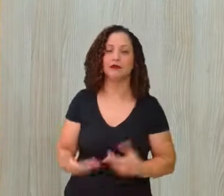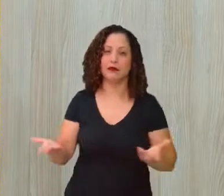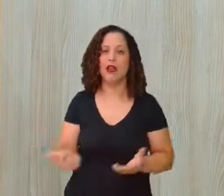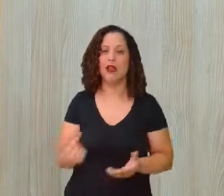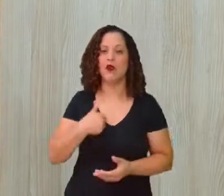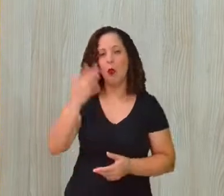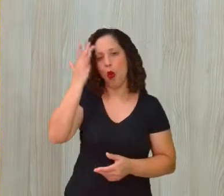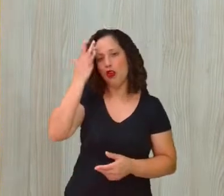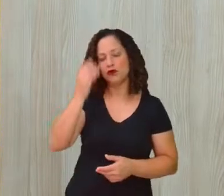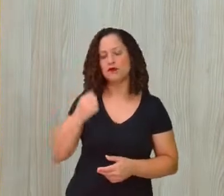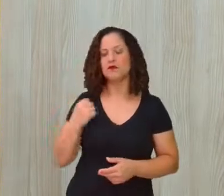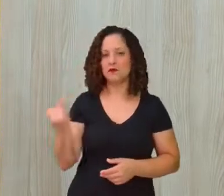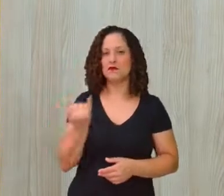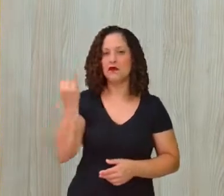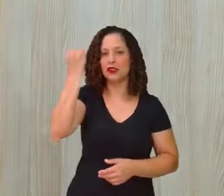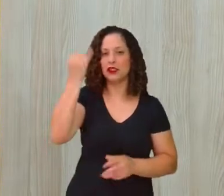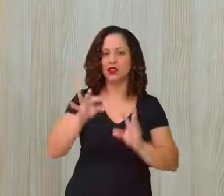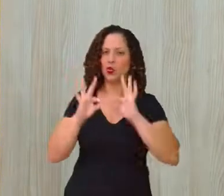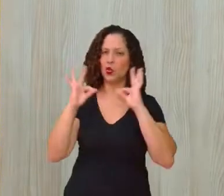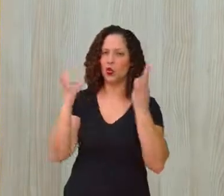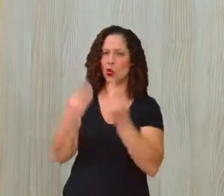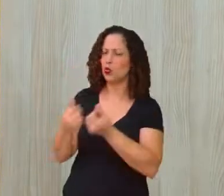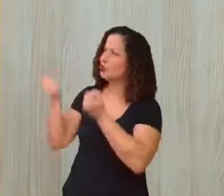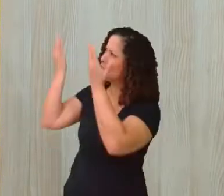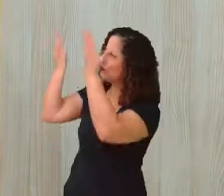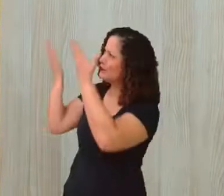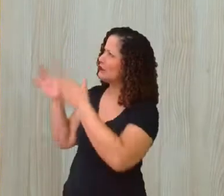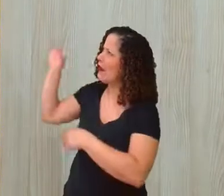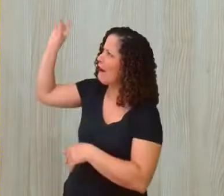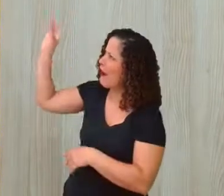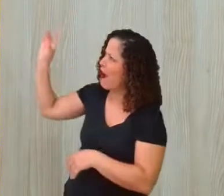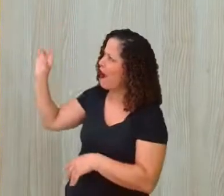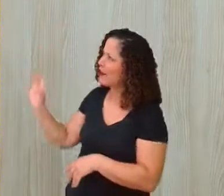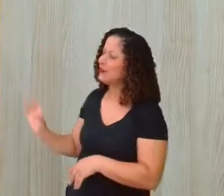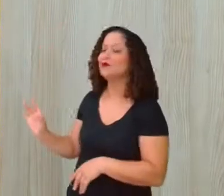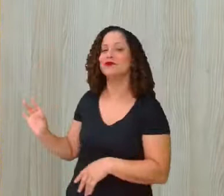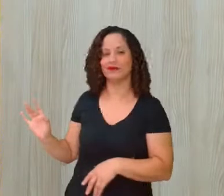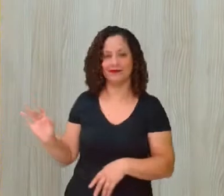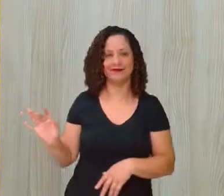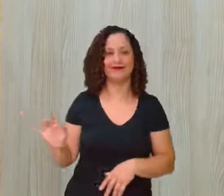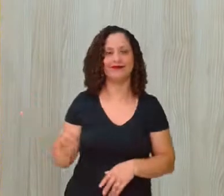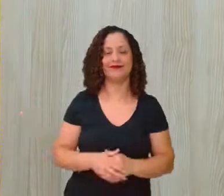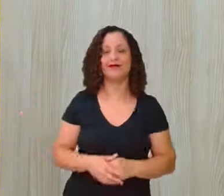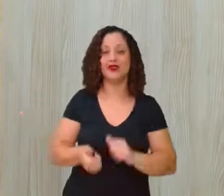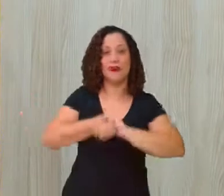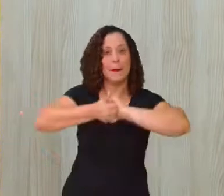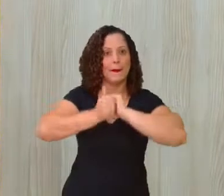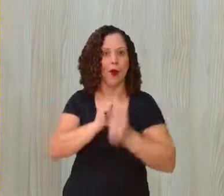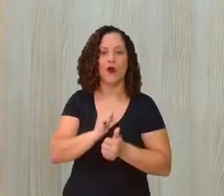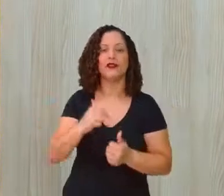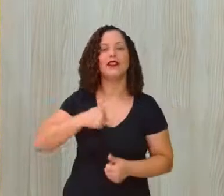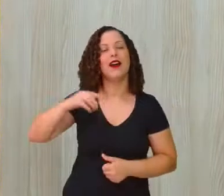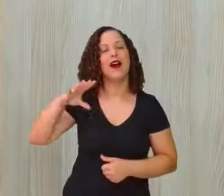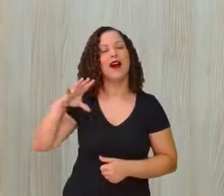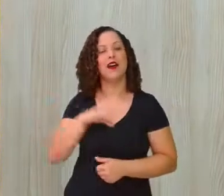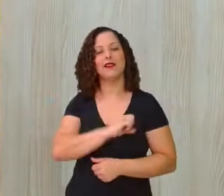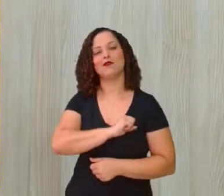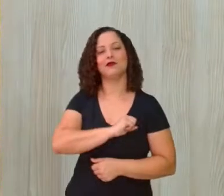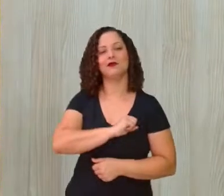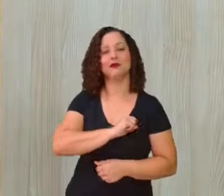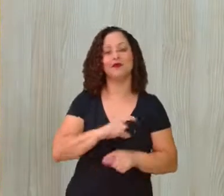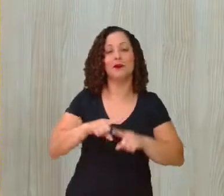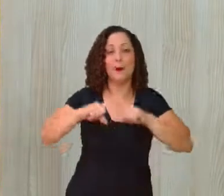bem interessante. Todos eles, eu admiro muito os esportes, né? Sabe aí? Fã de esporte, né? Sou fã de esporte, mas se eu